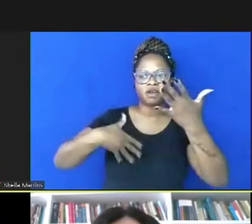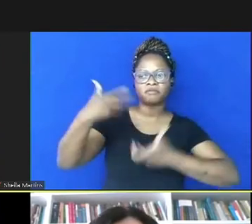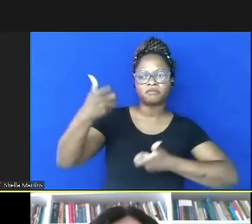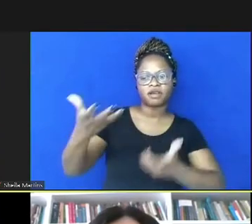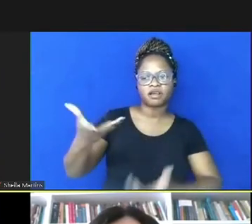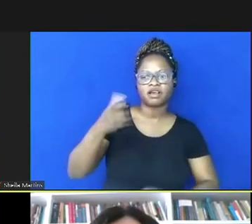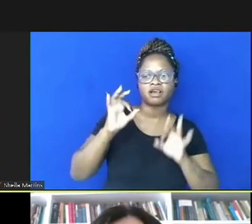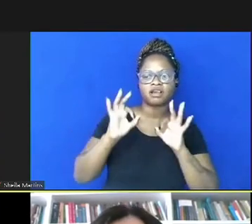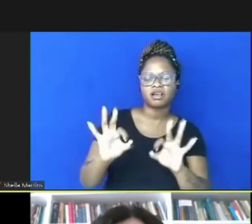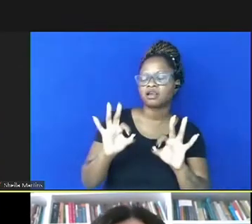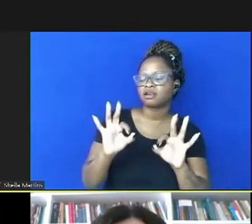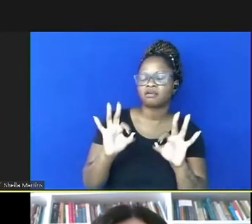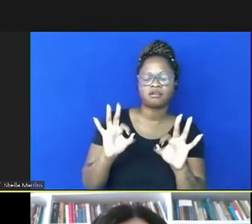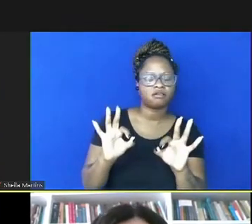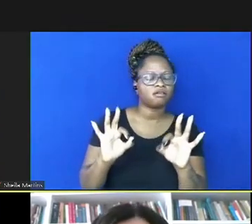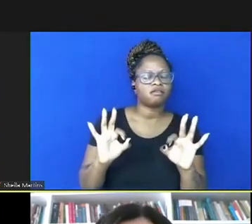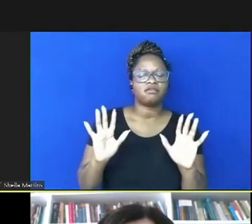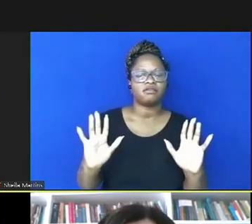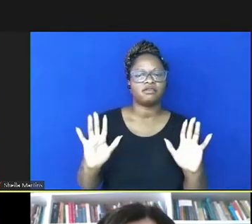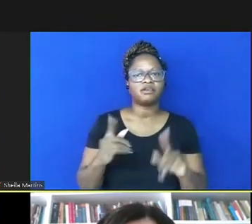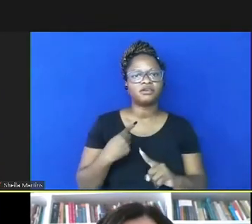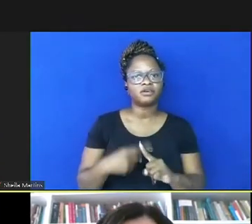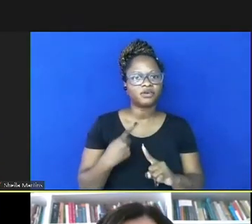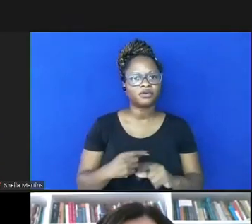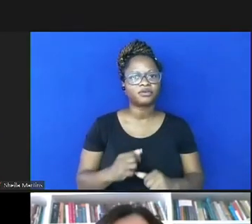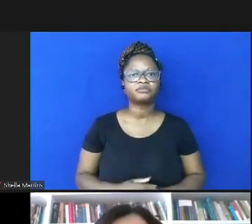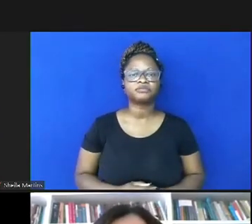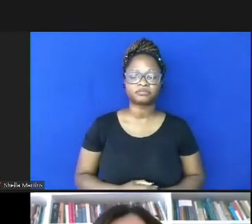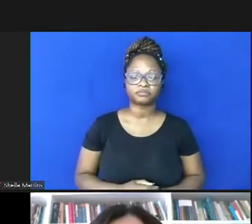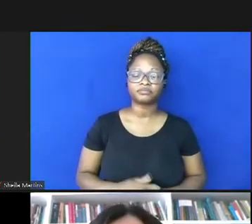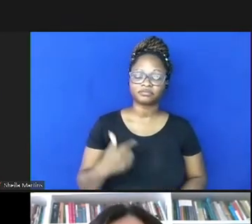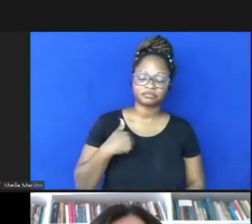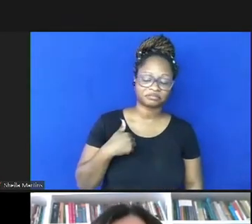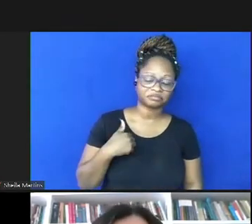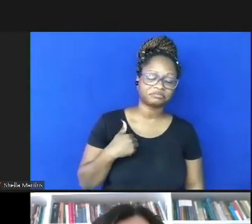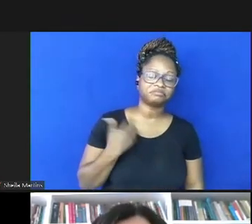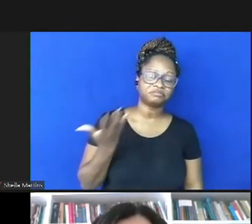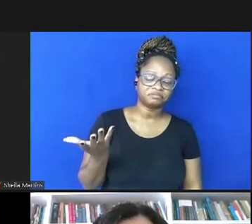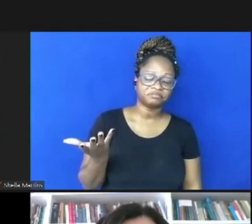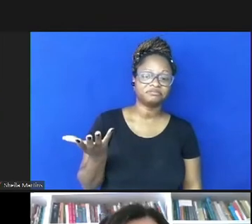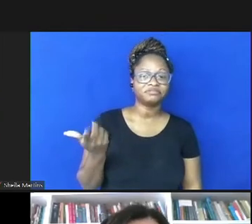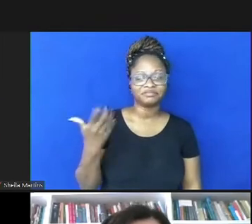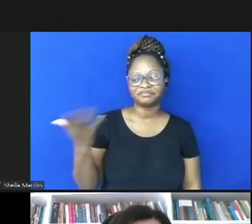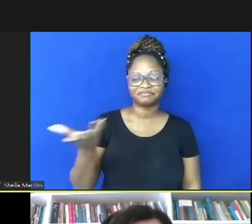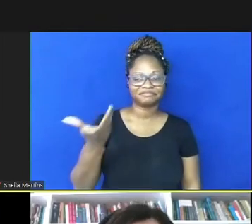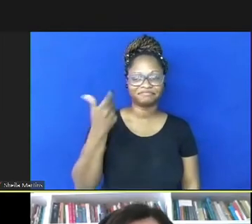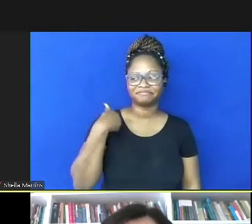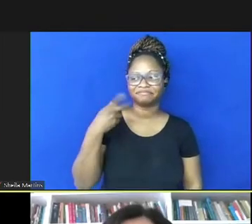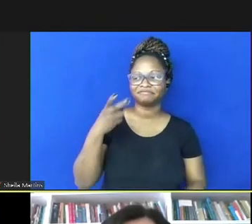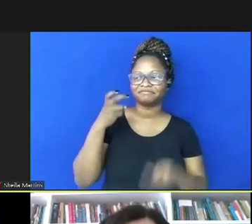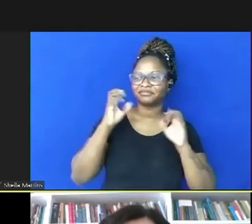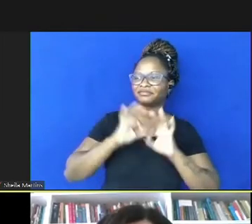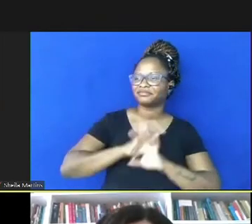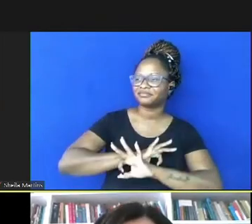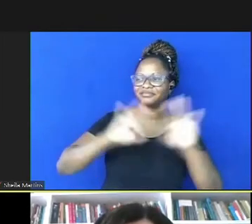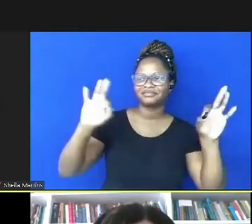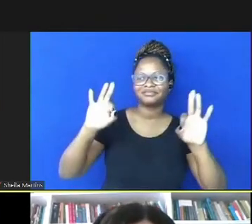Foi excelente. E é maravilhoso